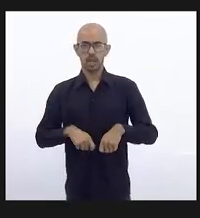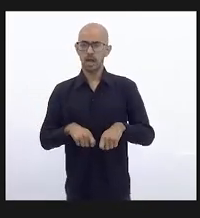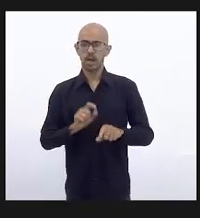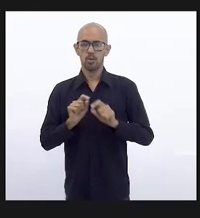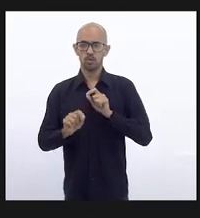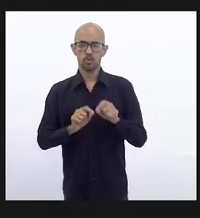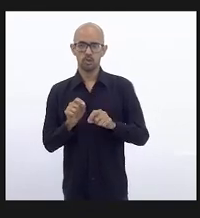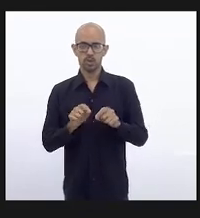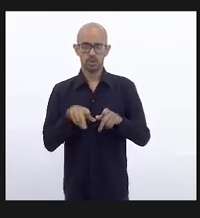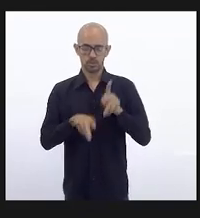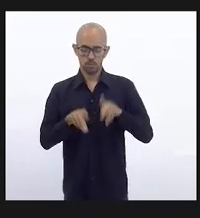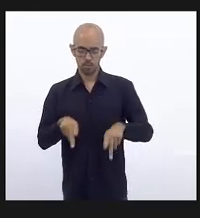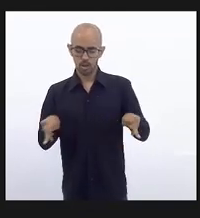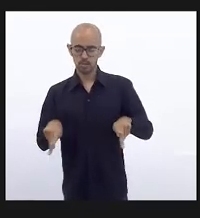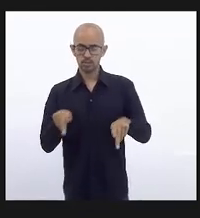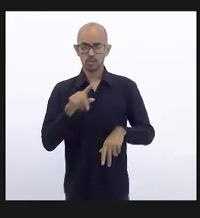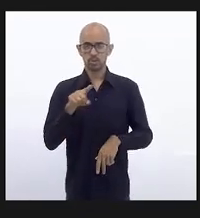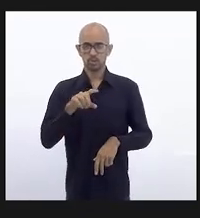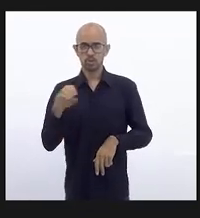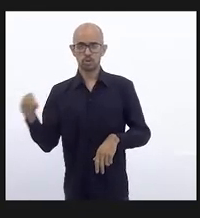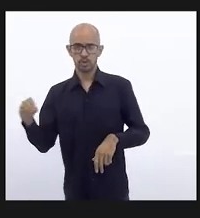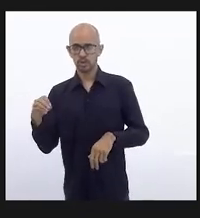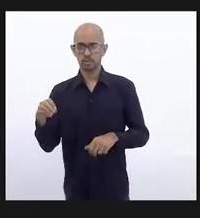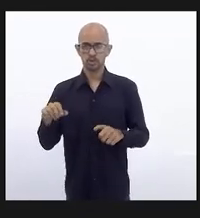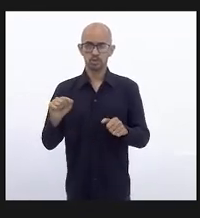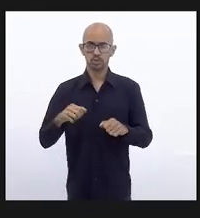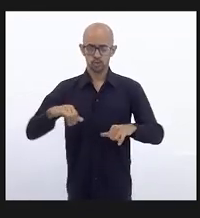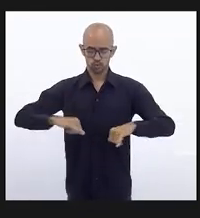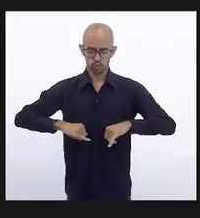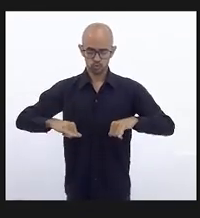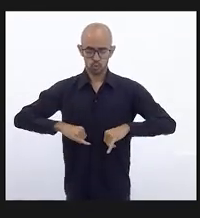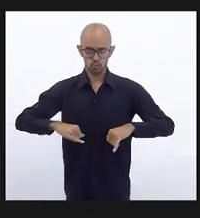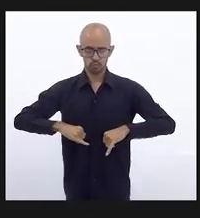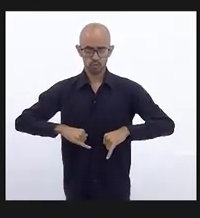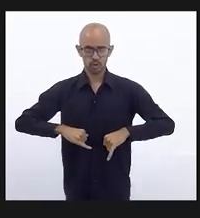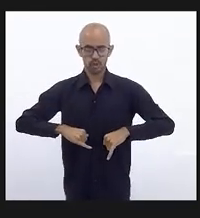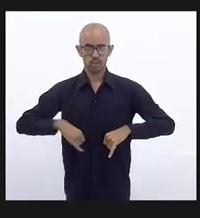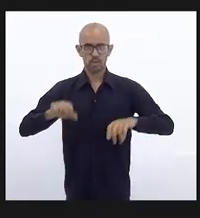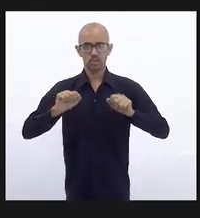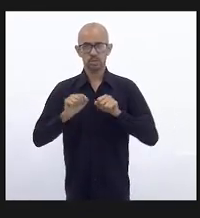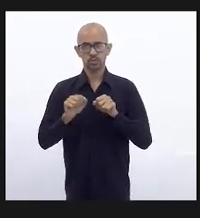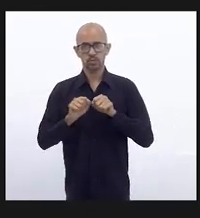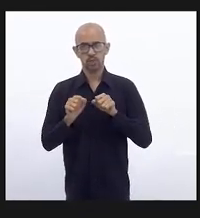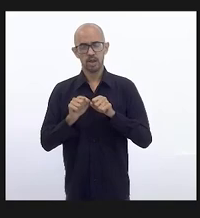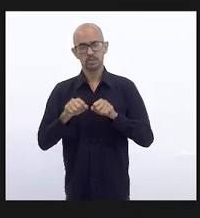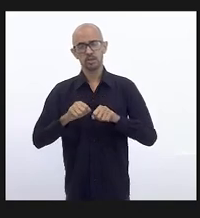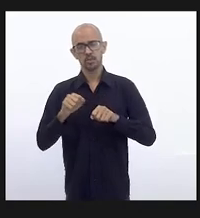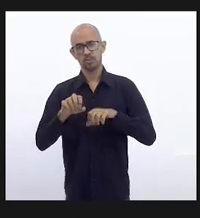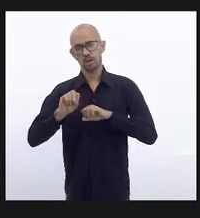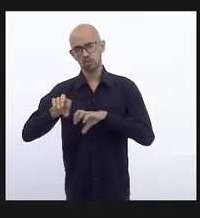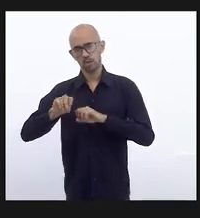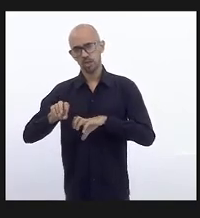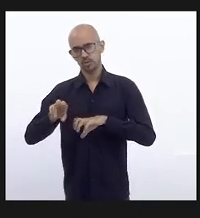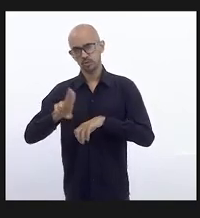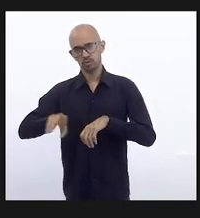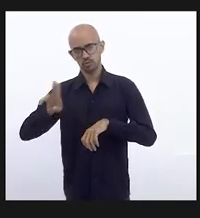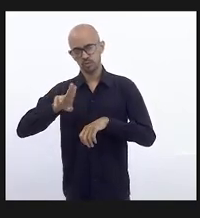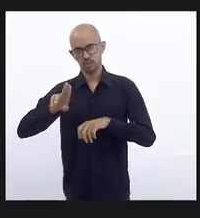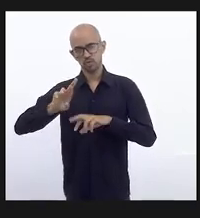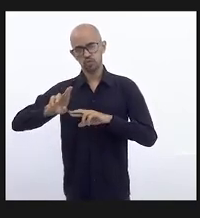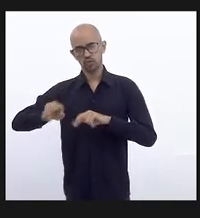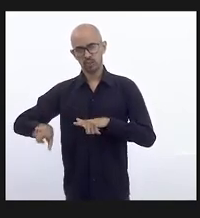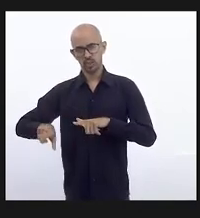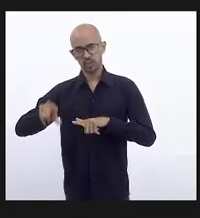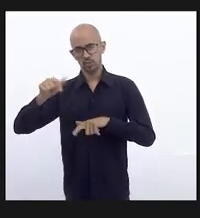Zona Oeste, que o estudante da Zona Oeste, sofra e tenha uma educação superior de menos qualidade do que os demais estudantes.